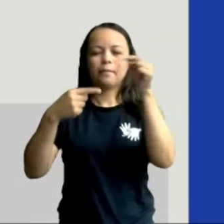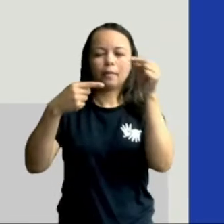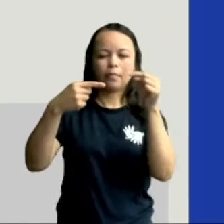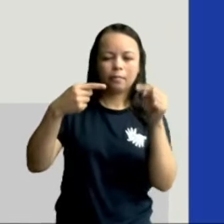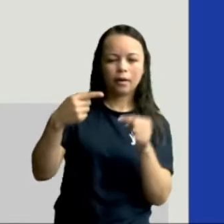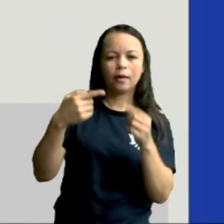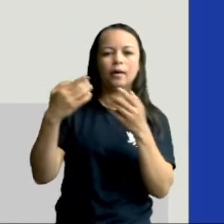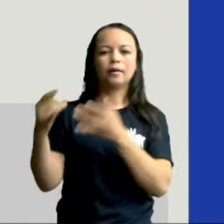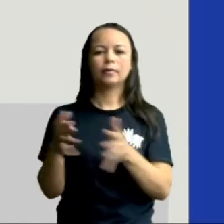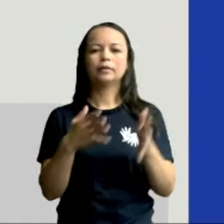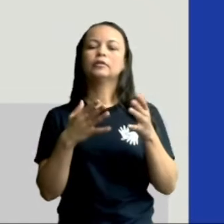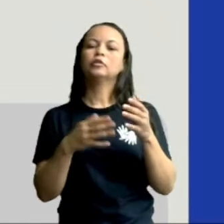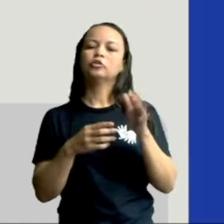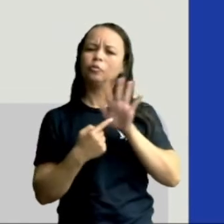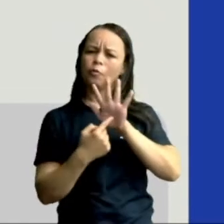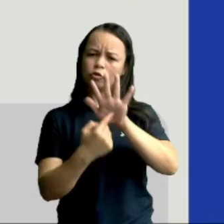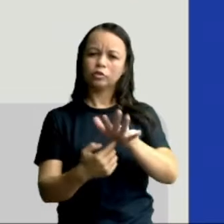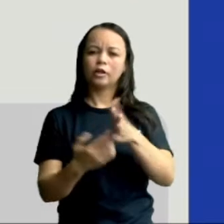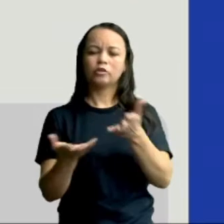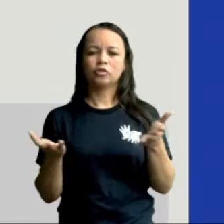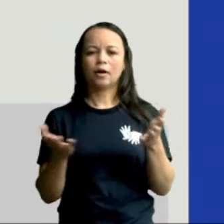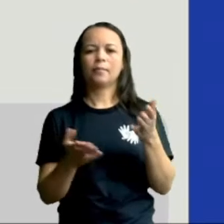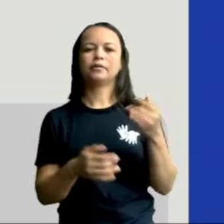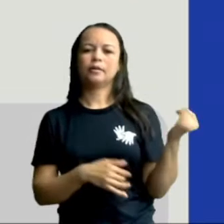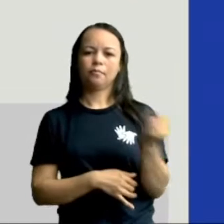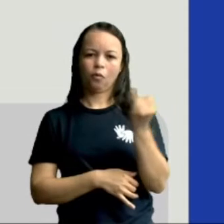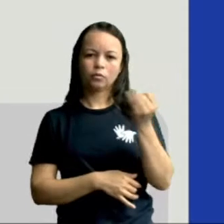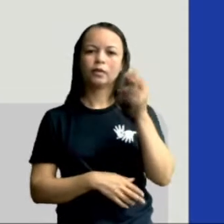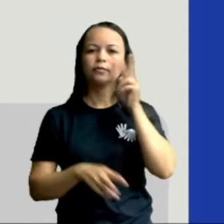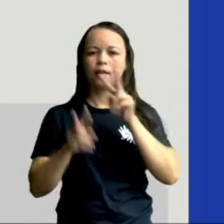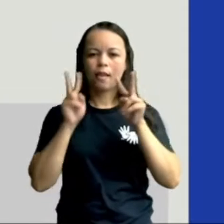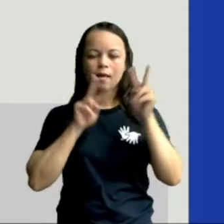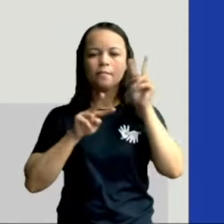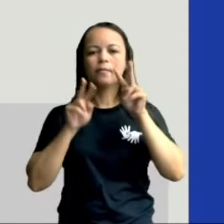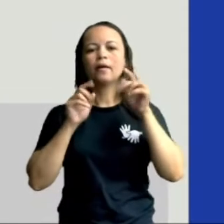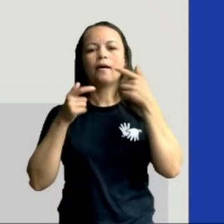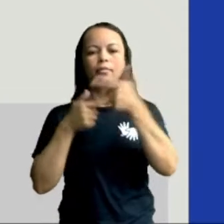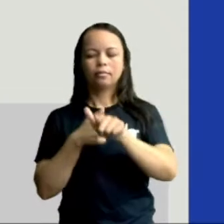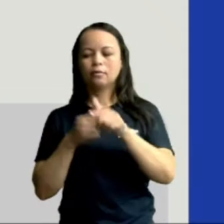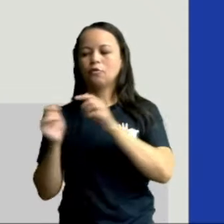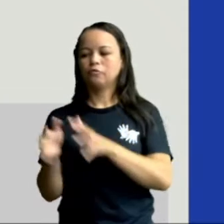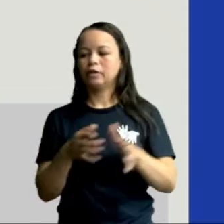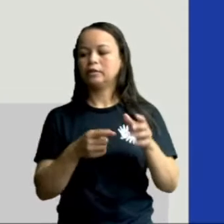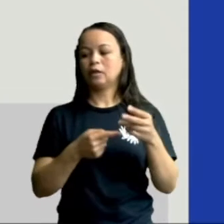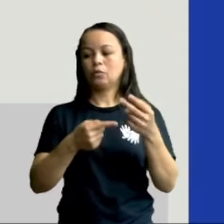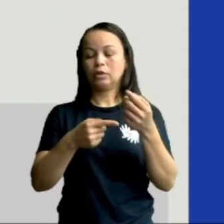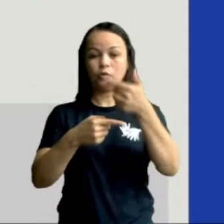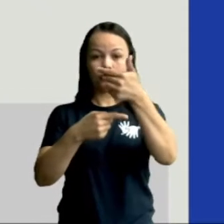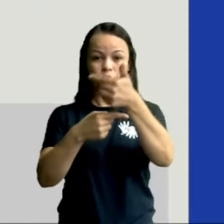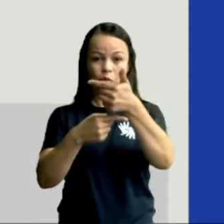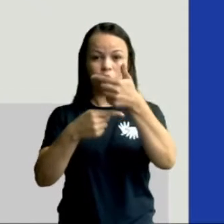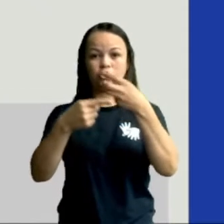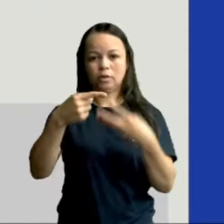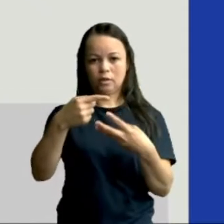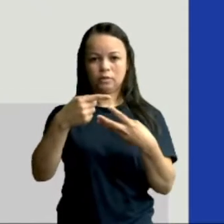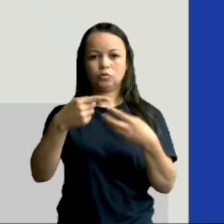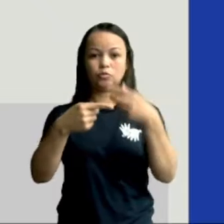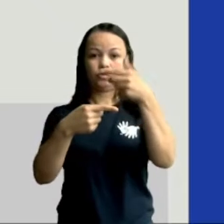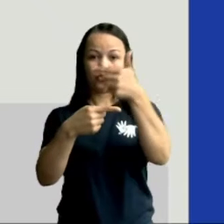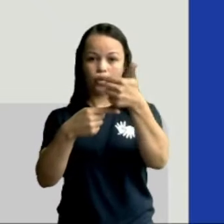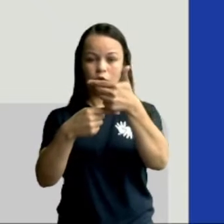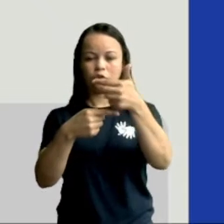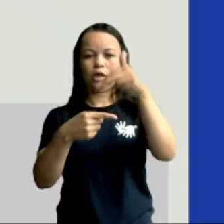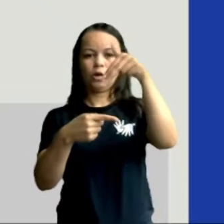mas é importante relembrar. Aí trouxe o exemplo aí 2/3, em que 2 é o meu numerador, o